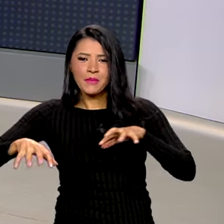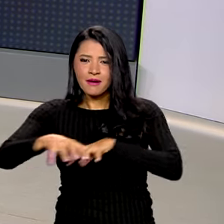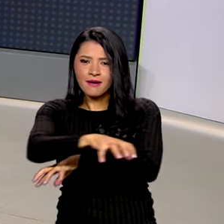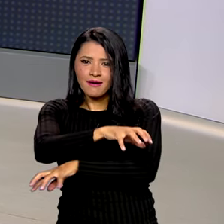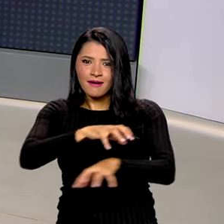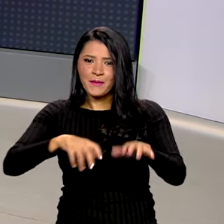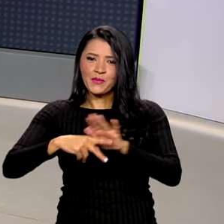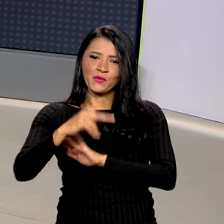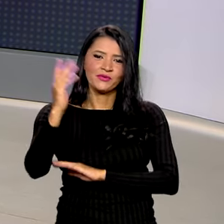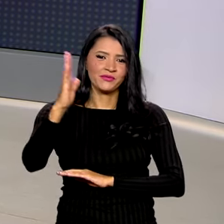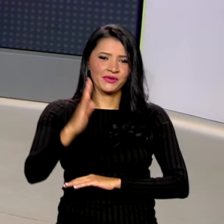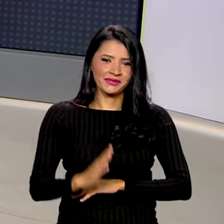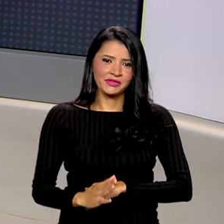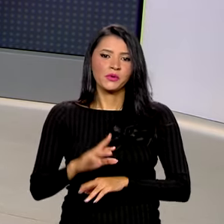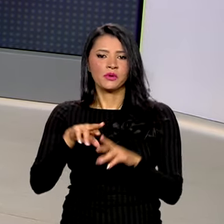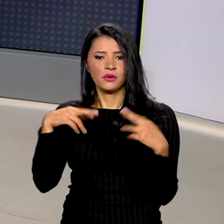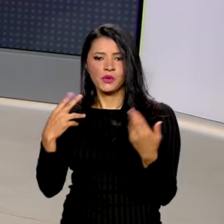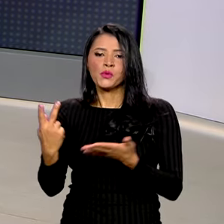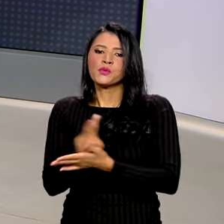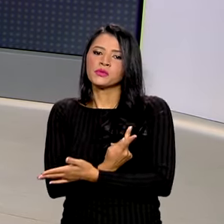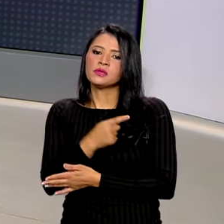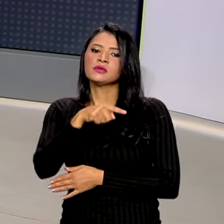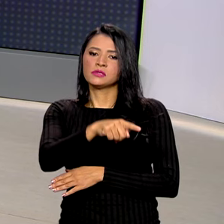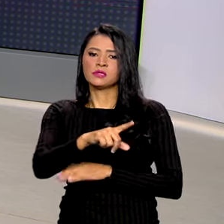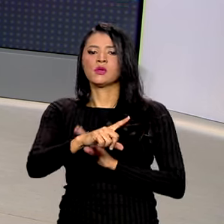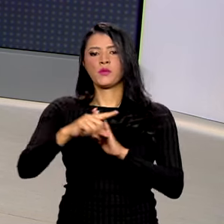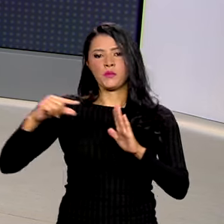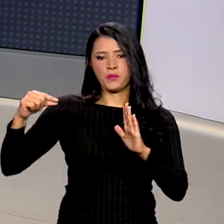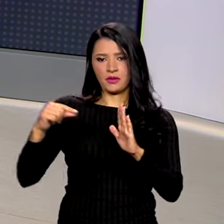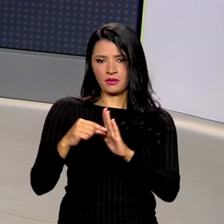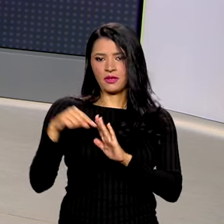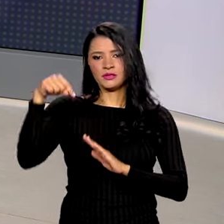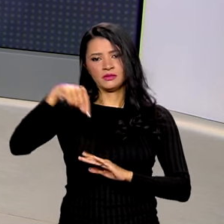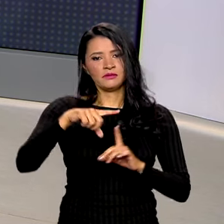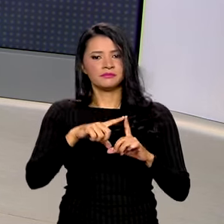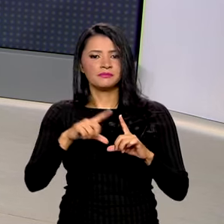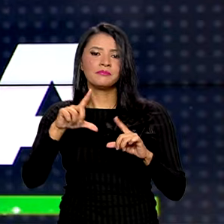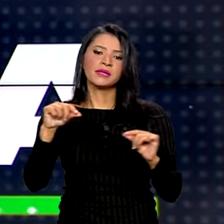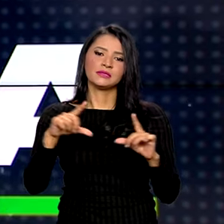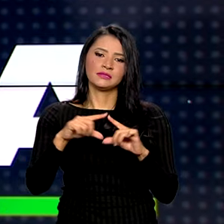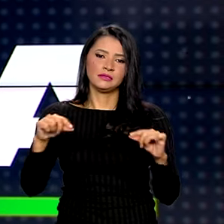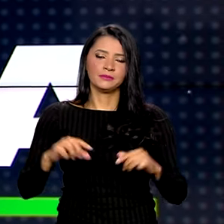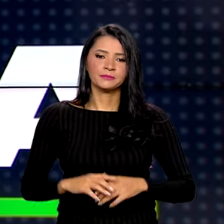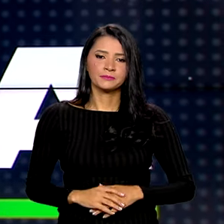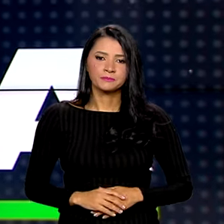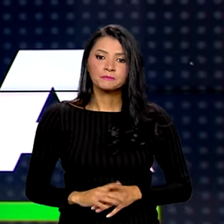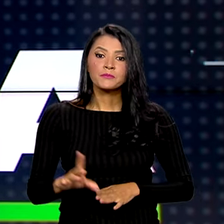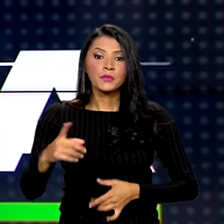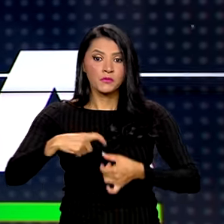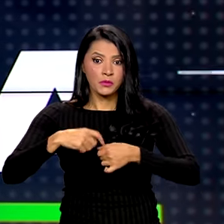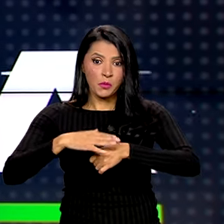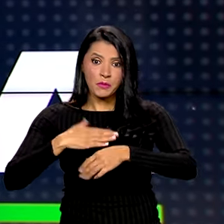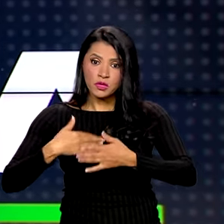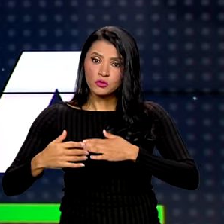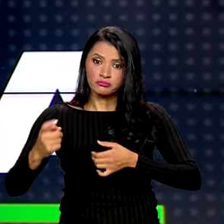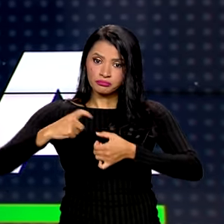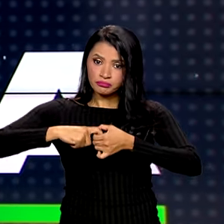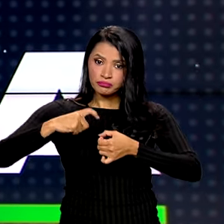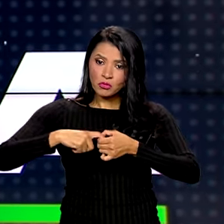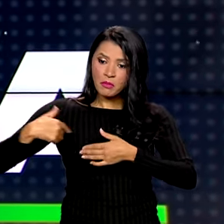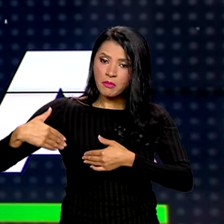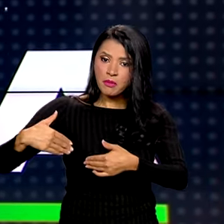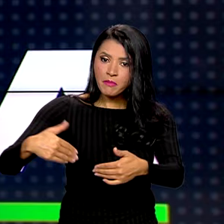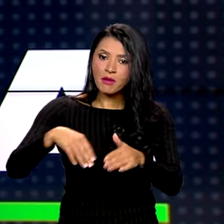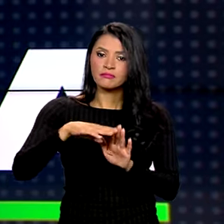biomas brasileiros. A reunião ocorreu no Palácio do Planalto, aqui em Brasília. Voltamos a qualquer momento ao longo